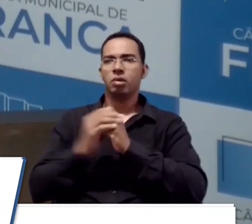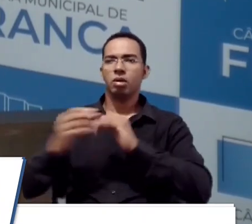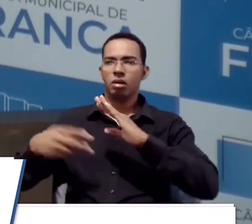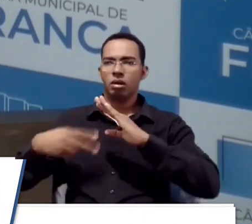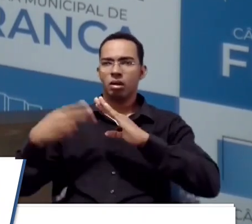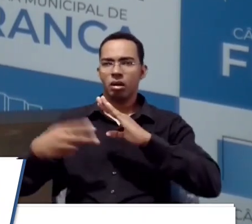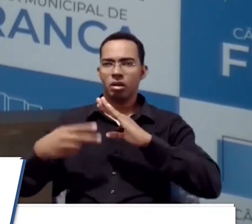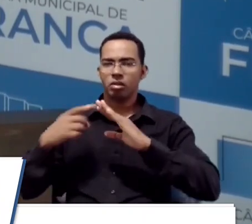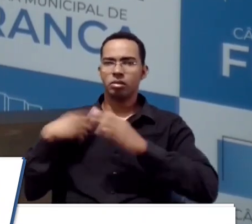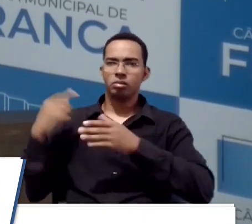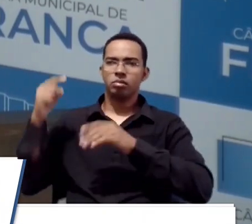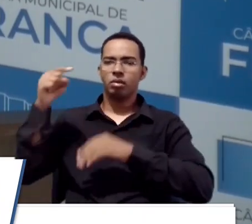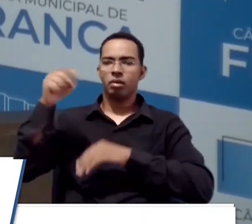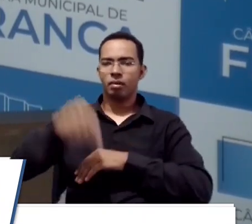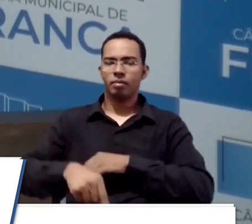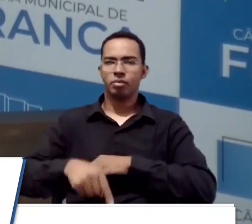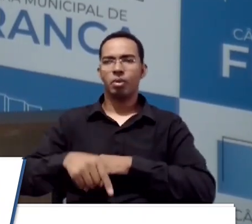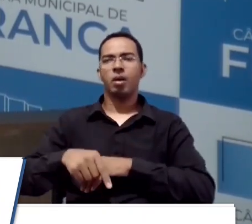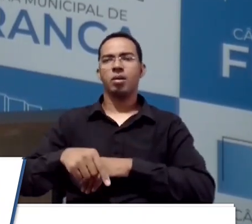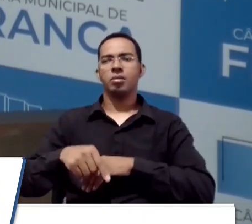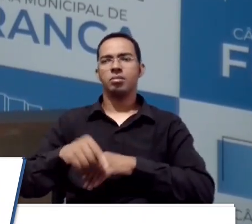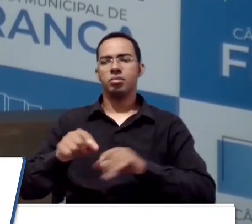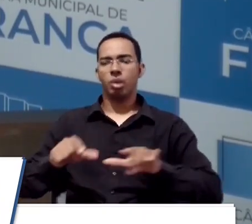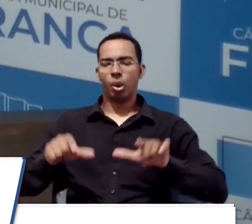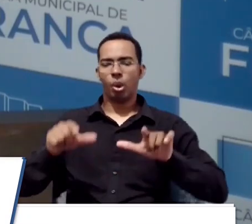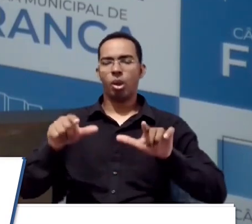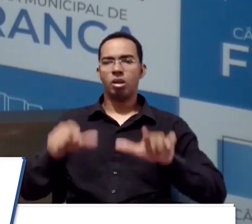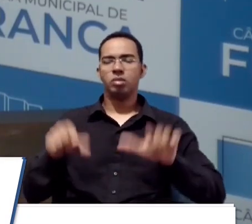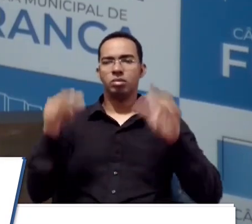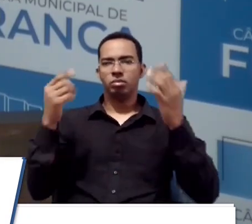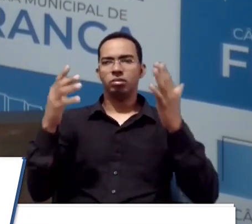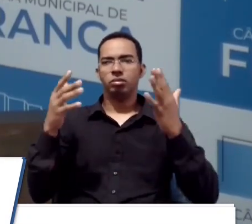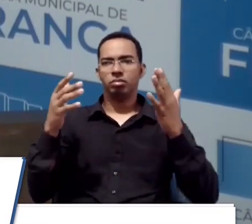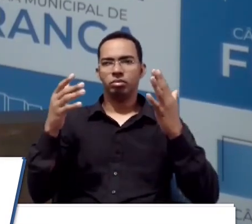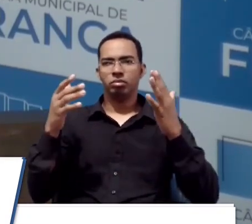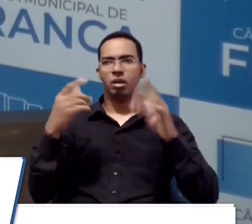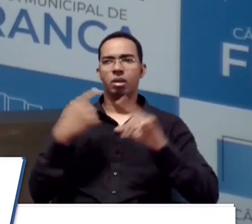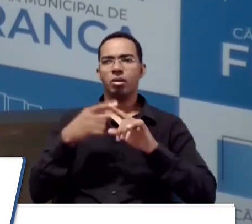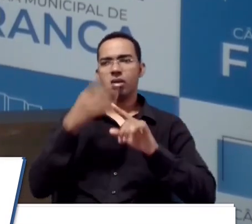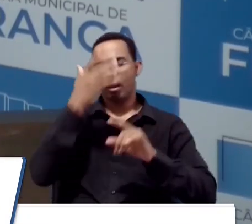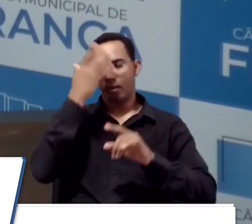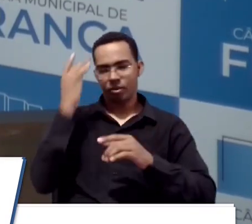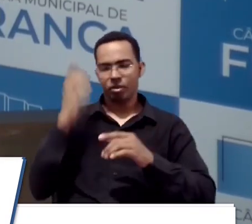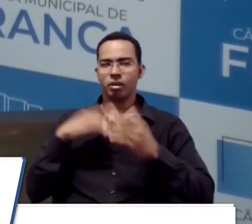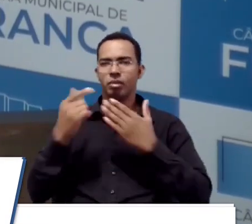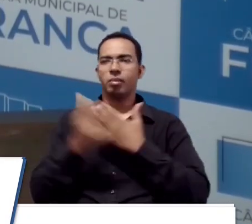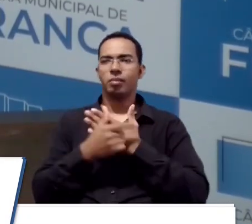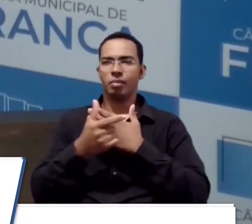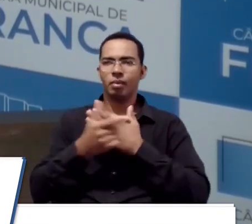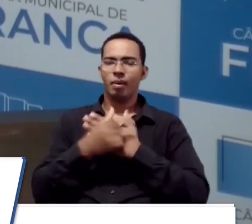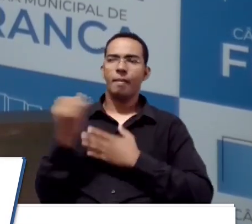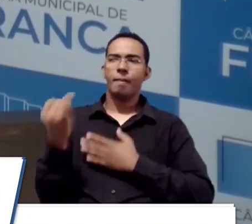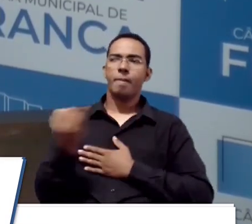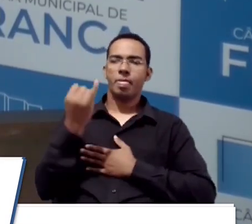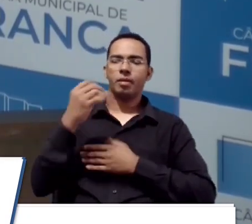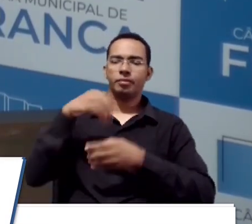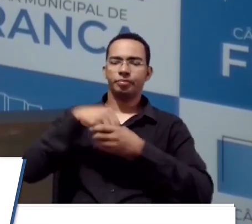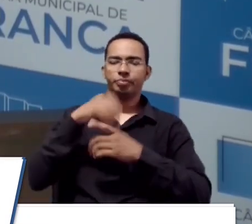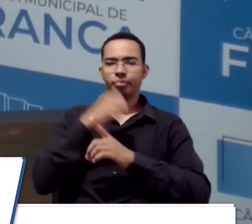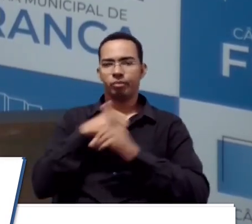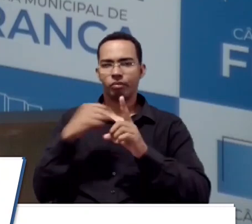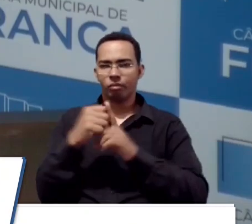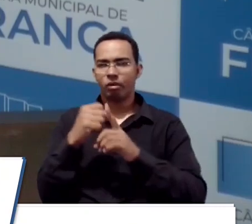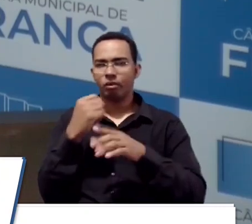ela traz alguém aqui para receber uma moção, é porque a pessoa tem um papel muito importante na sociedade, na